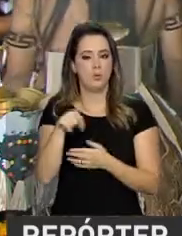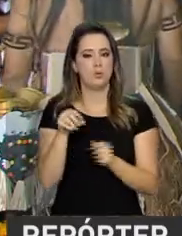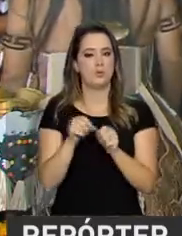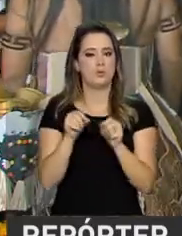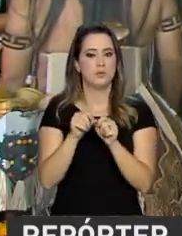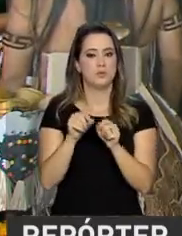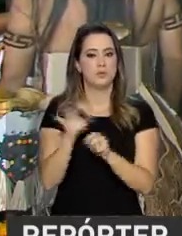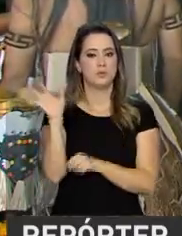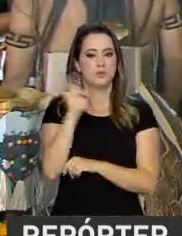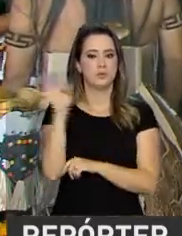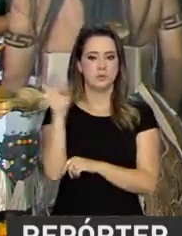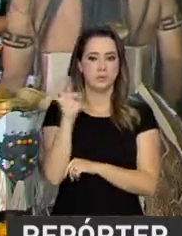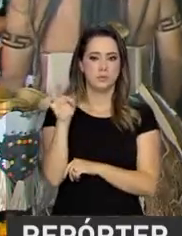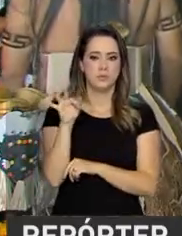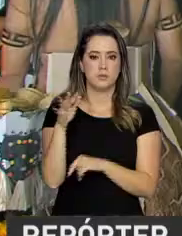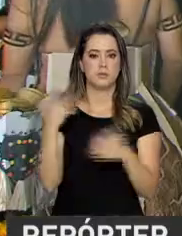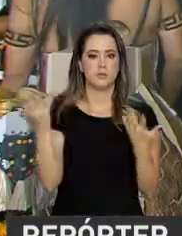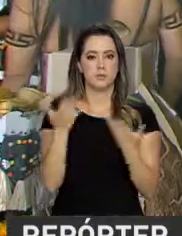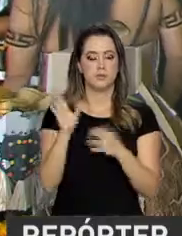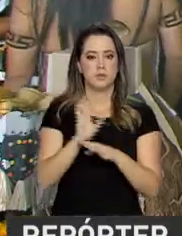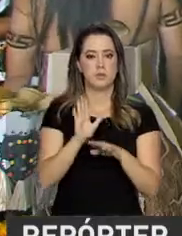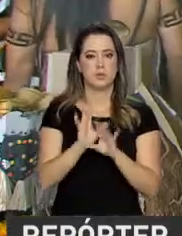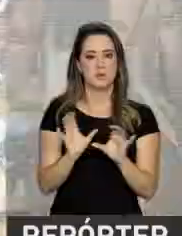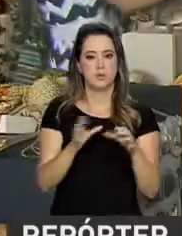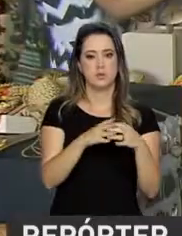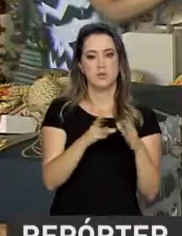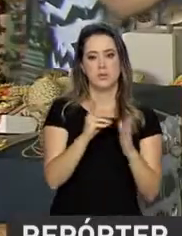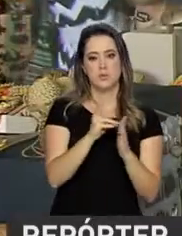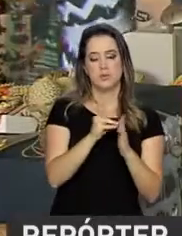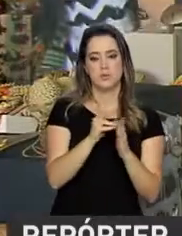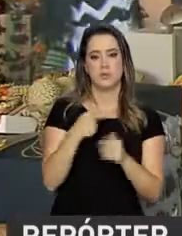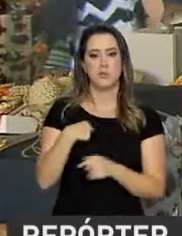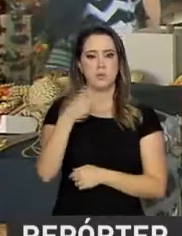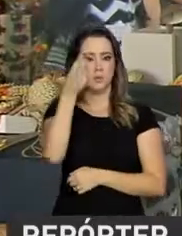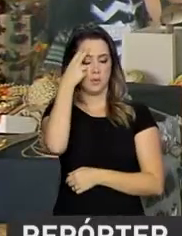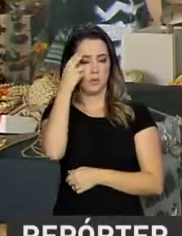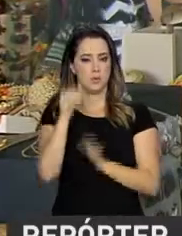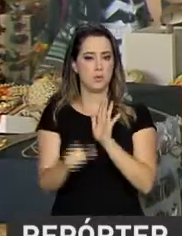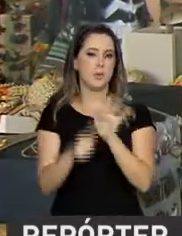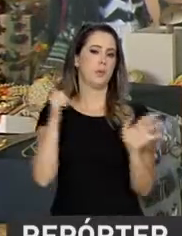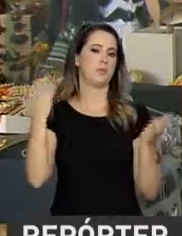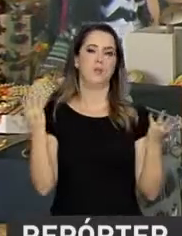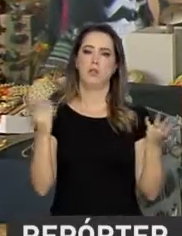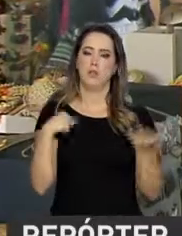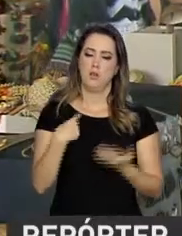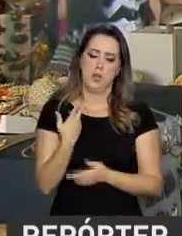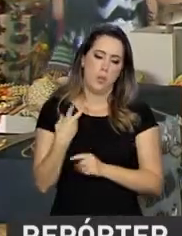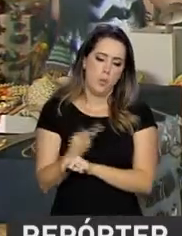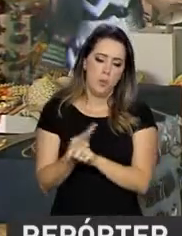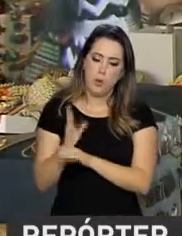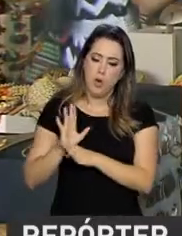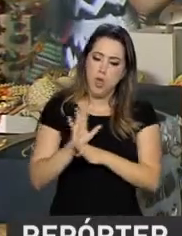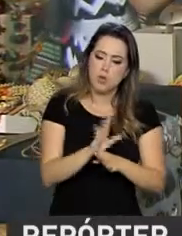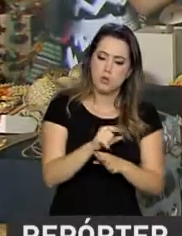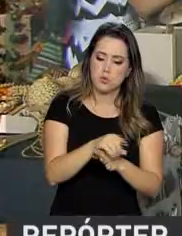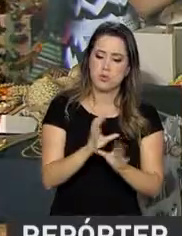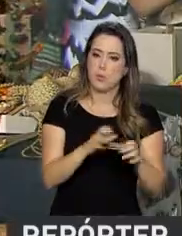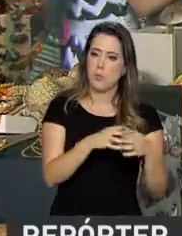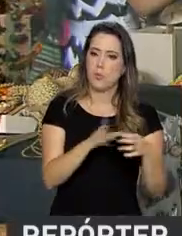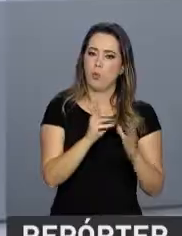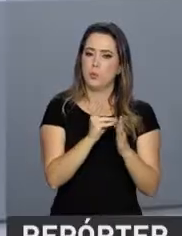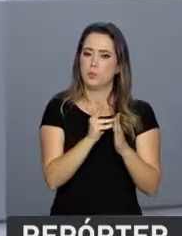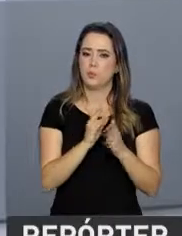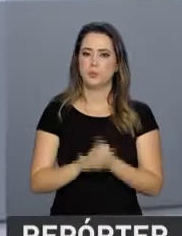faculdade e pretendo contribuir na minha bebê com isso minha cultura primeiro lugar todos eu tenho que buscam mais e cada vez